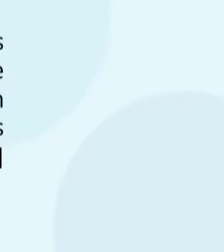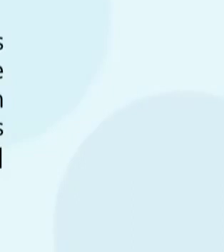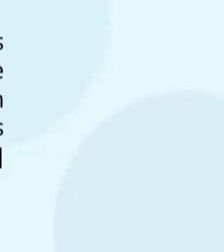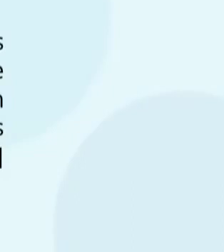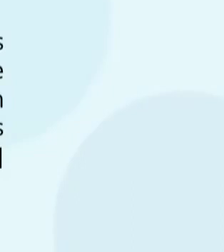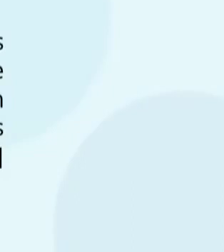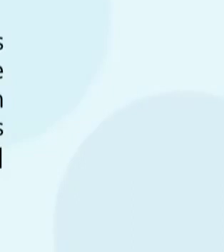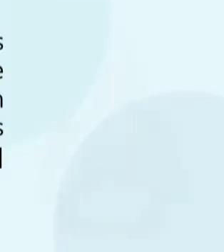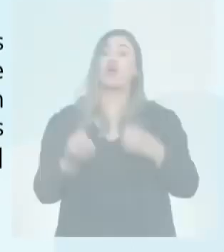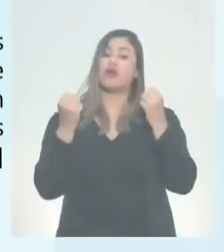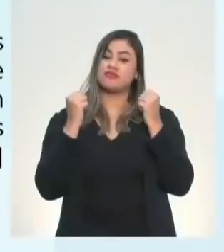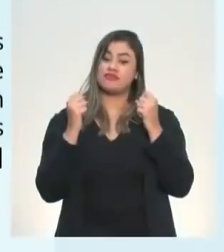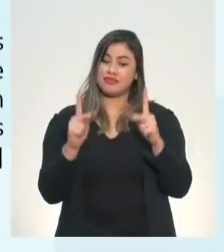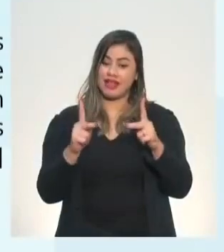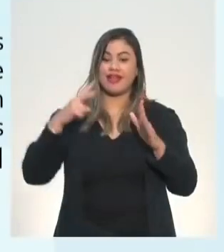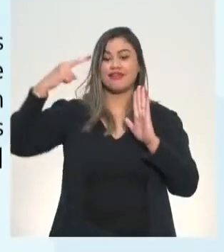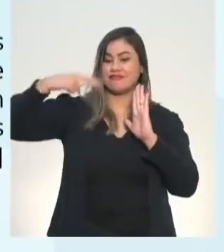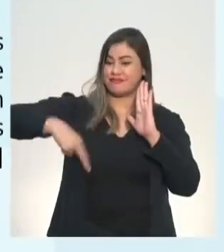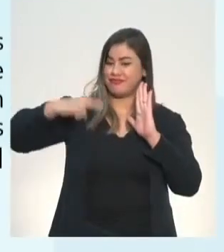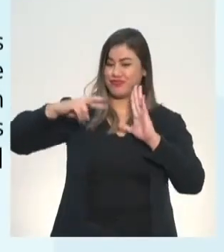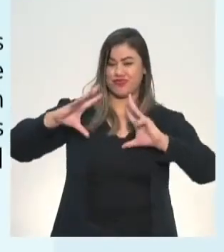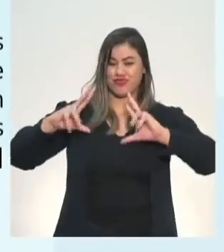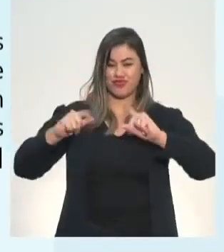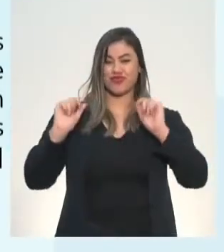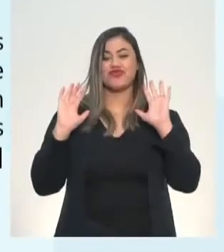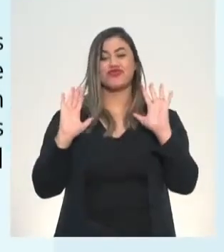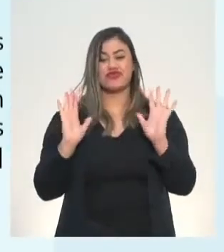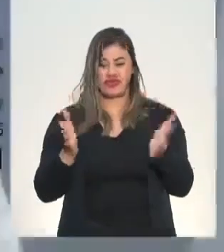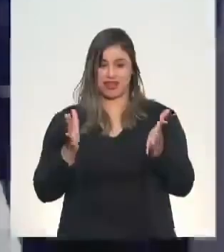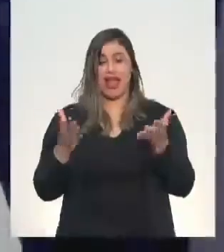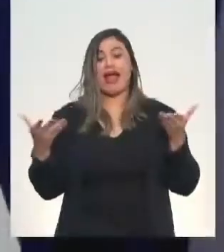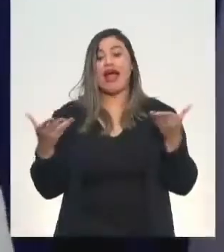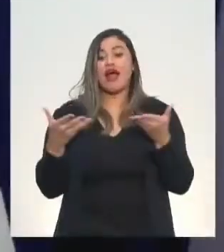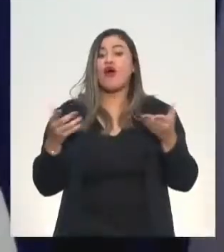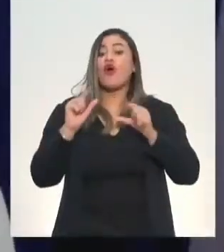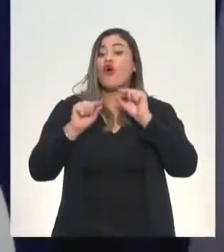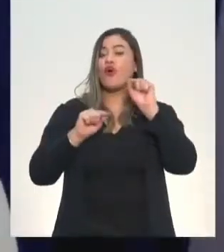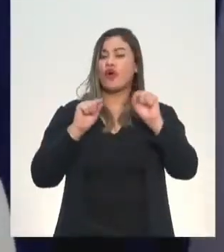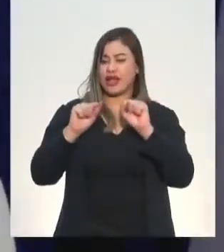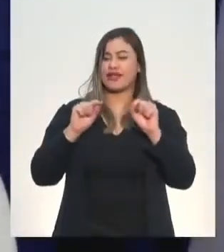Bom, fizemos a leitura do texto. Agora a gente